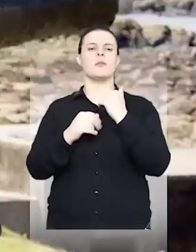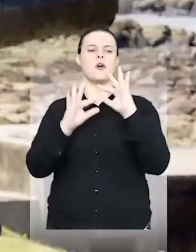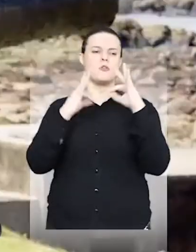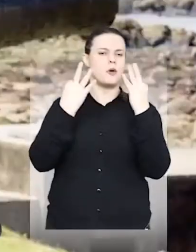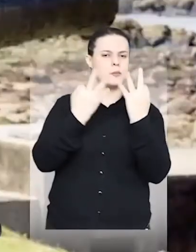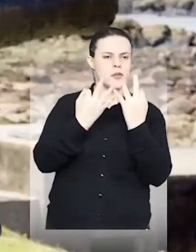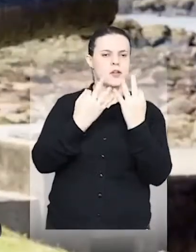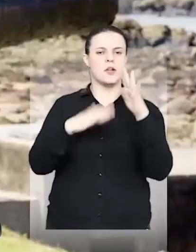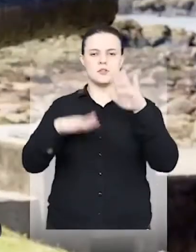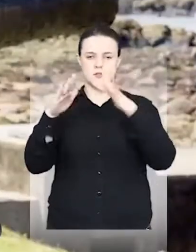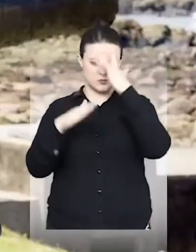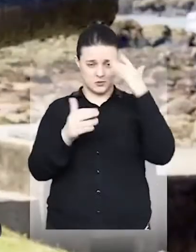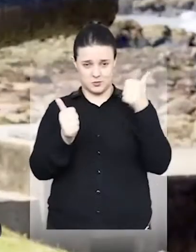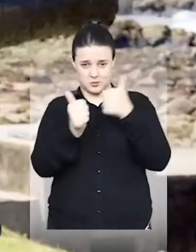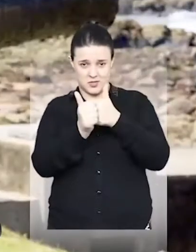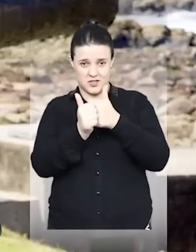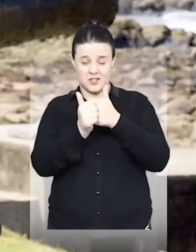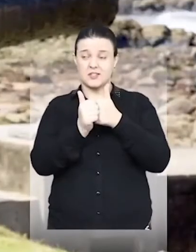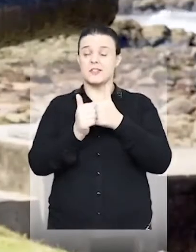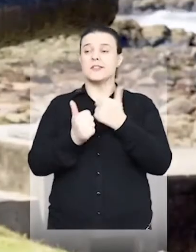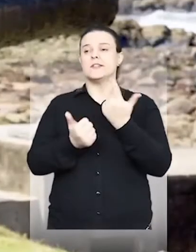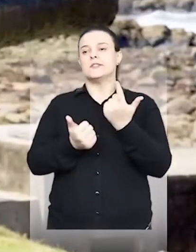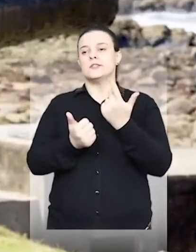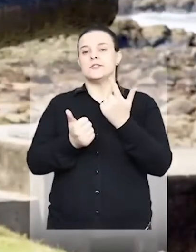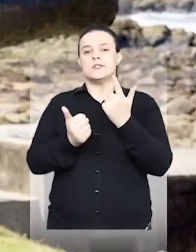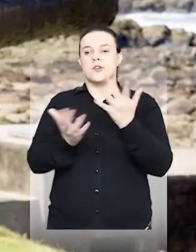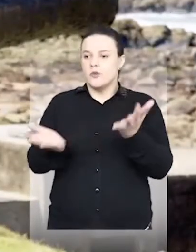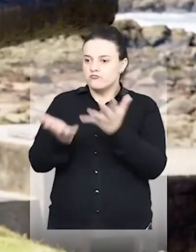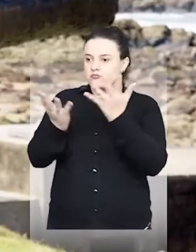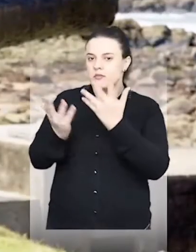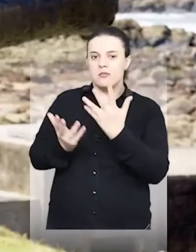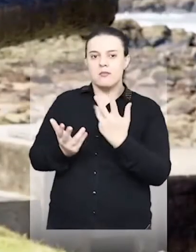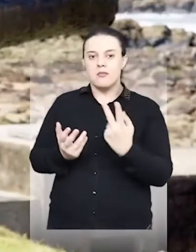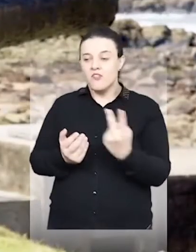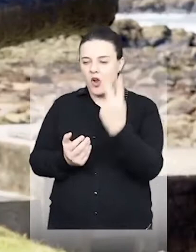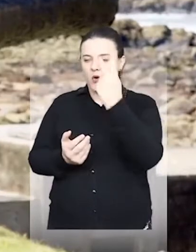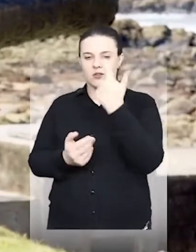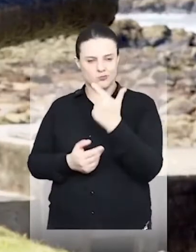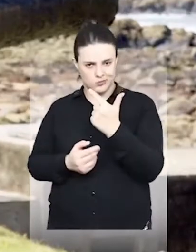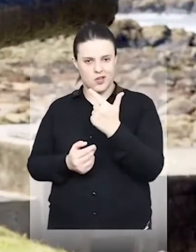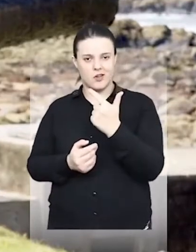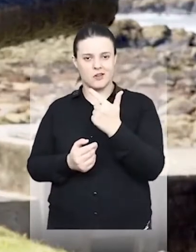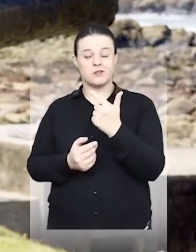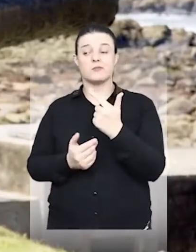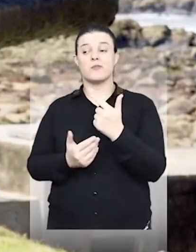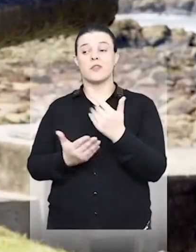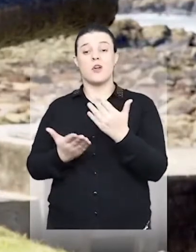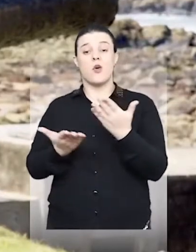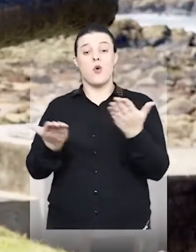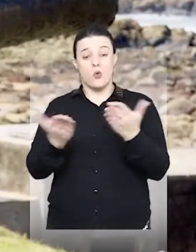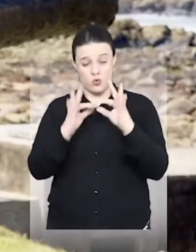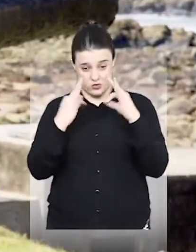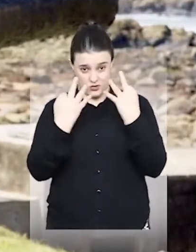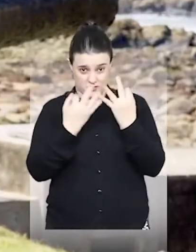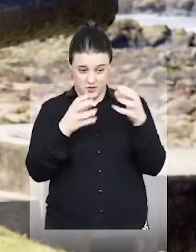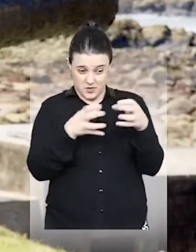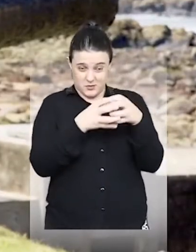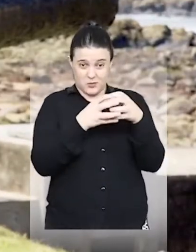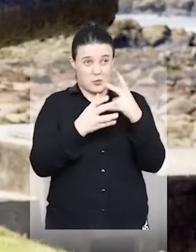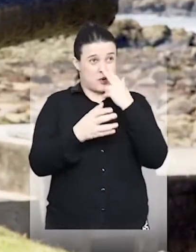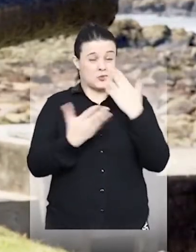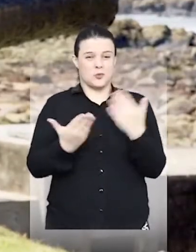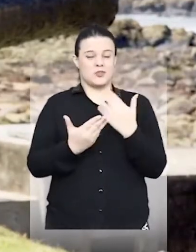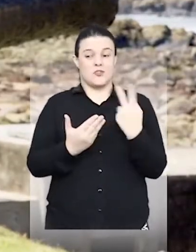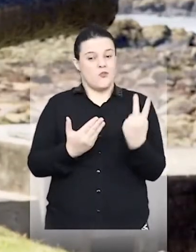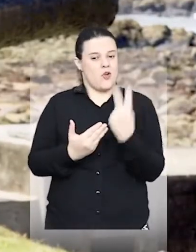dentro da família, quem está perto, não valorizar tanto, eu acho que minha família, hoje, meu núcleo familiar, minha esposa, não